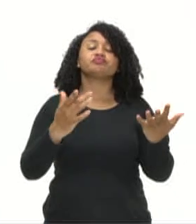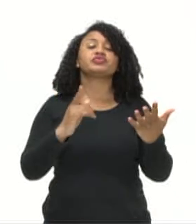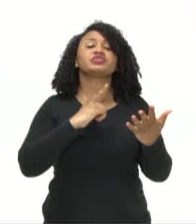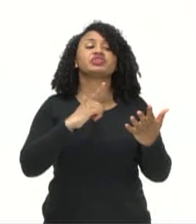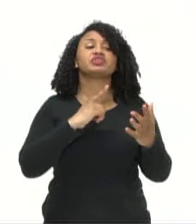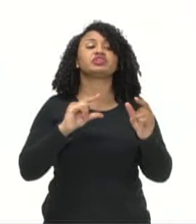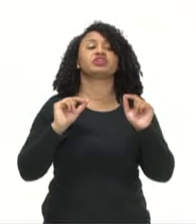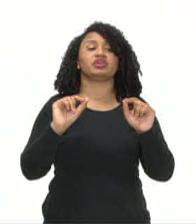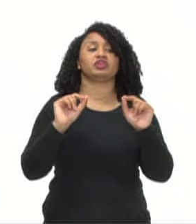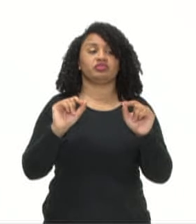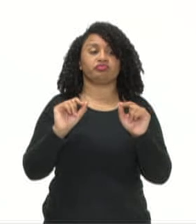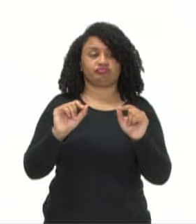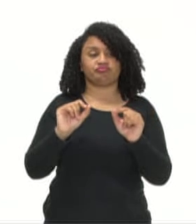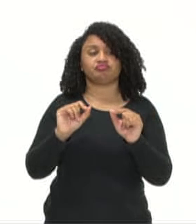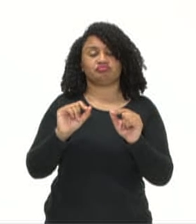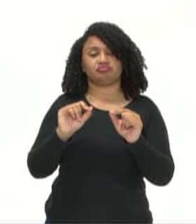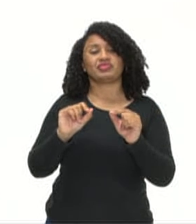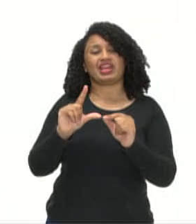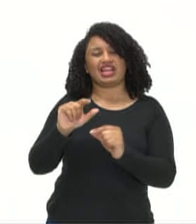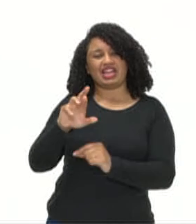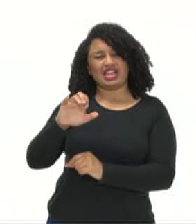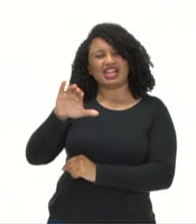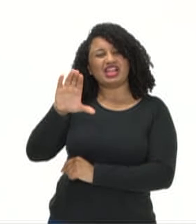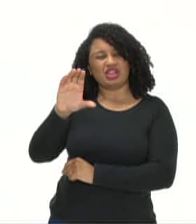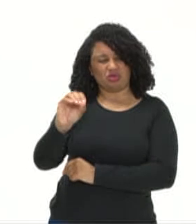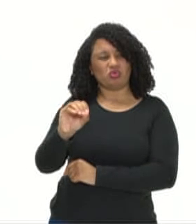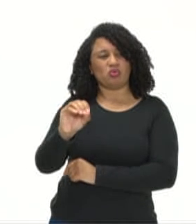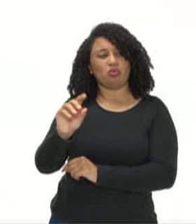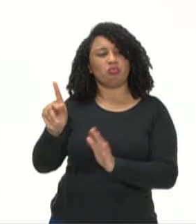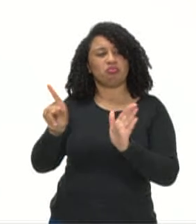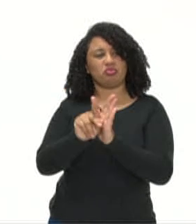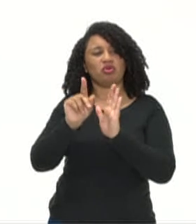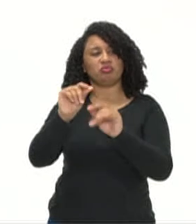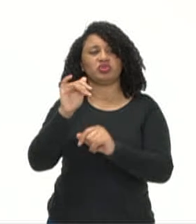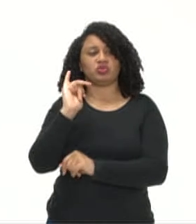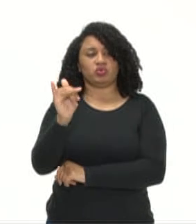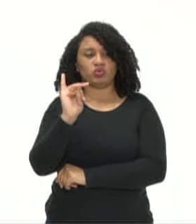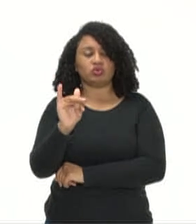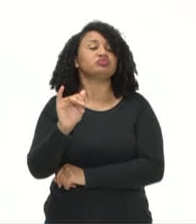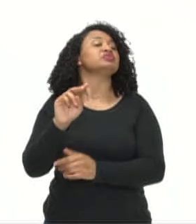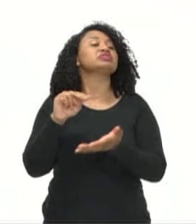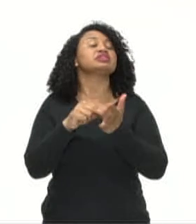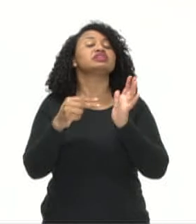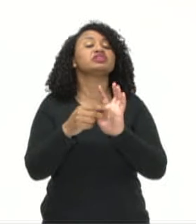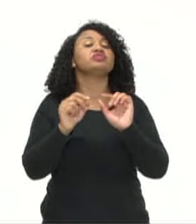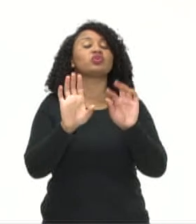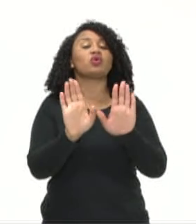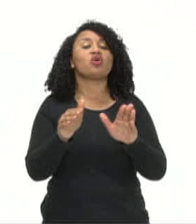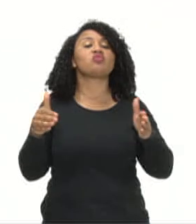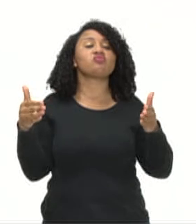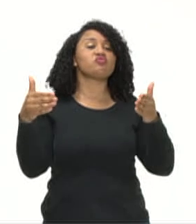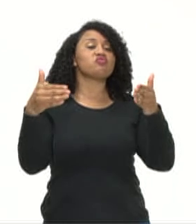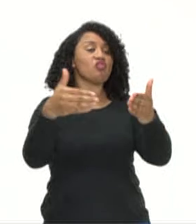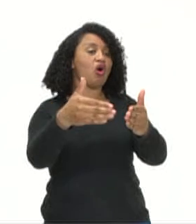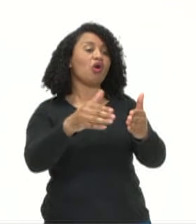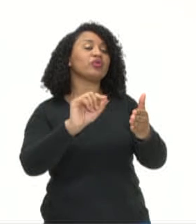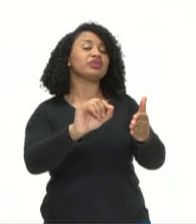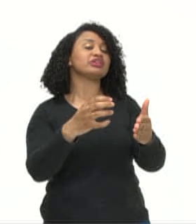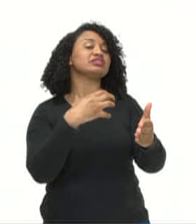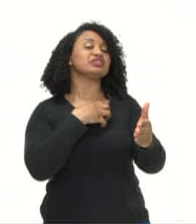apresenta o quê? Um lirismo realista do conto. O lirismo, o que é? É o foco